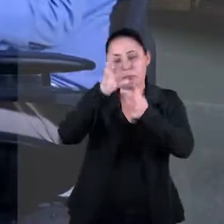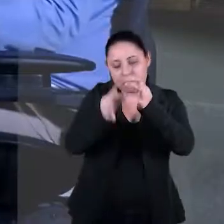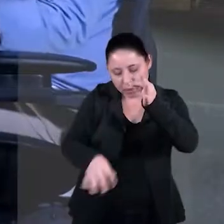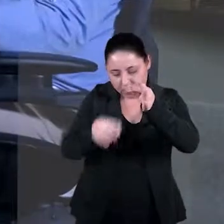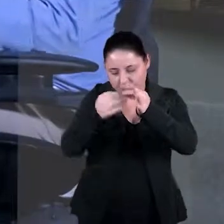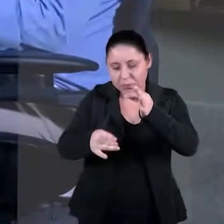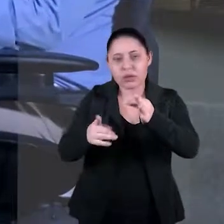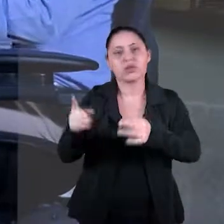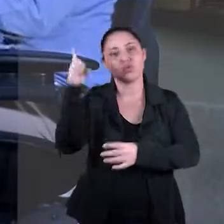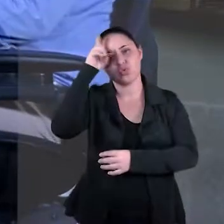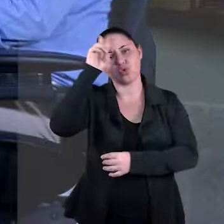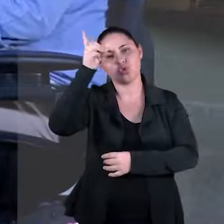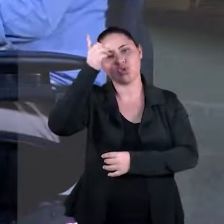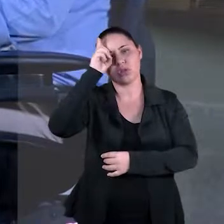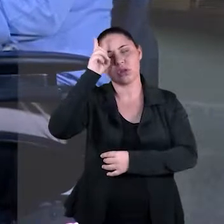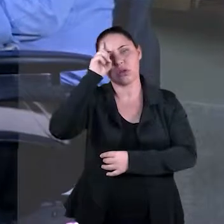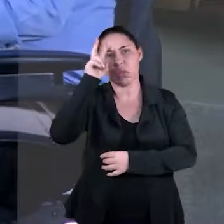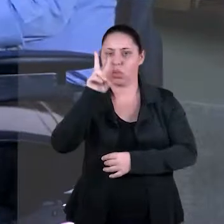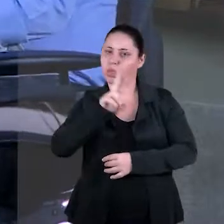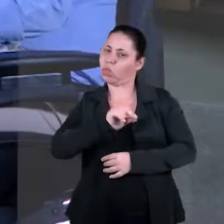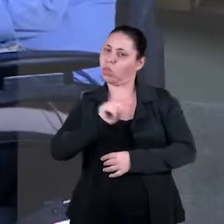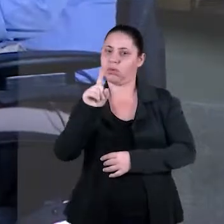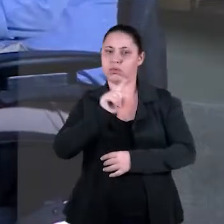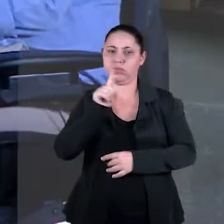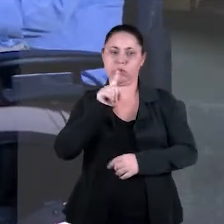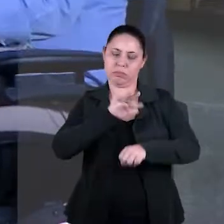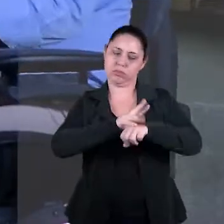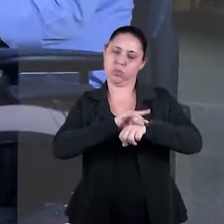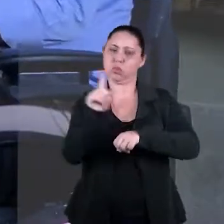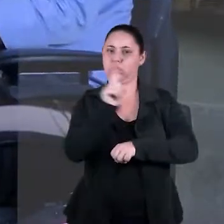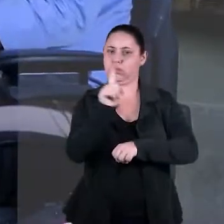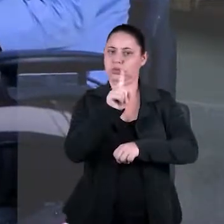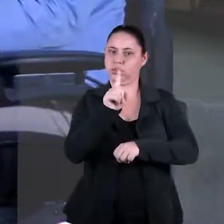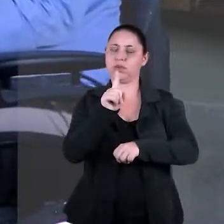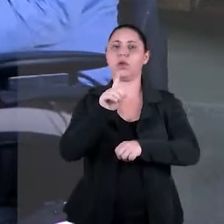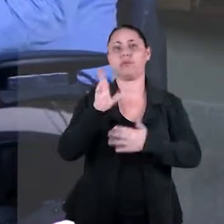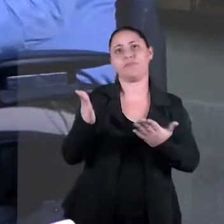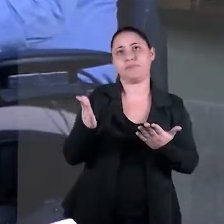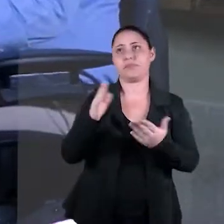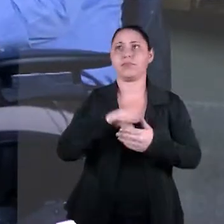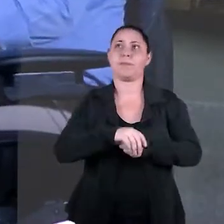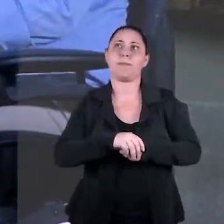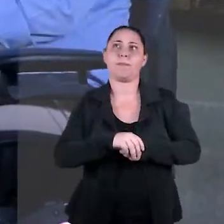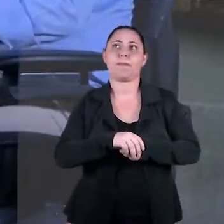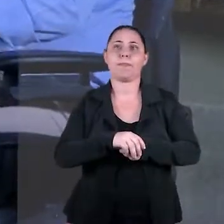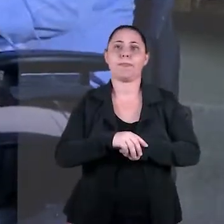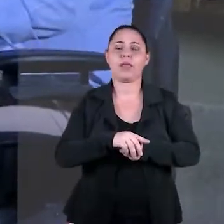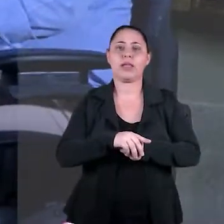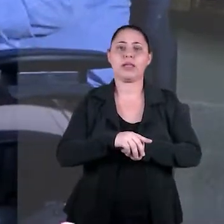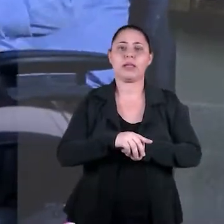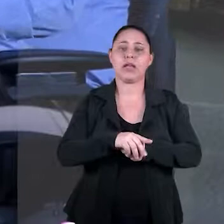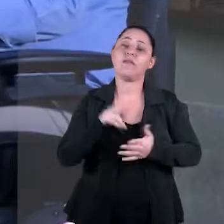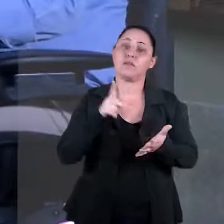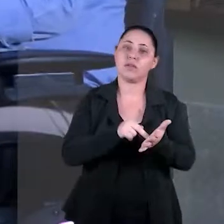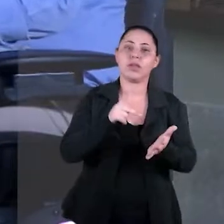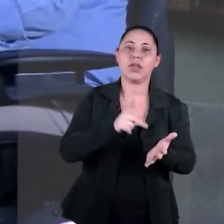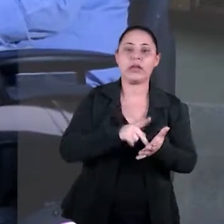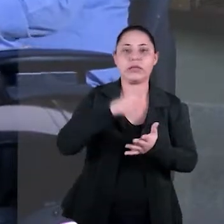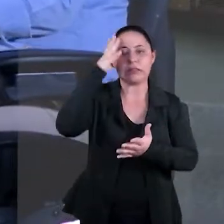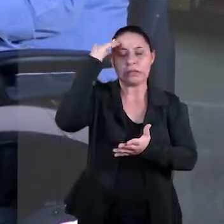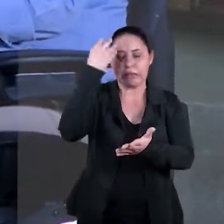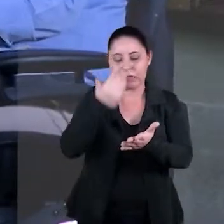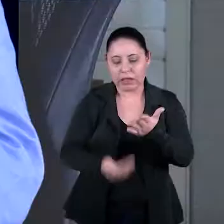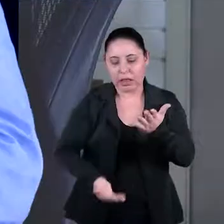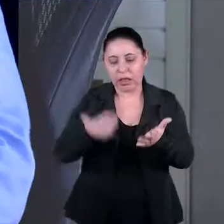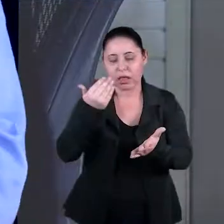uma média de 60 a 100 fios no dia não quer dizer que seja sinal de alguma doença. Tá? Então assim, realmente a